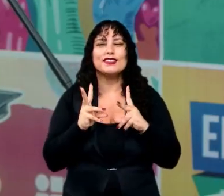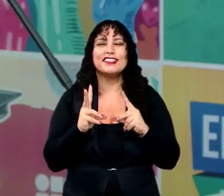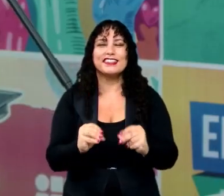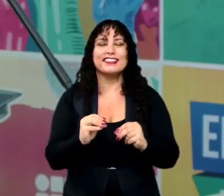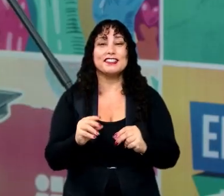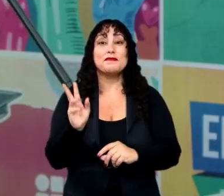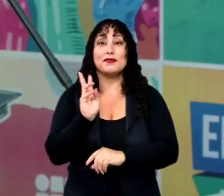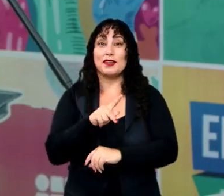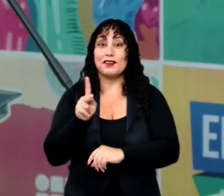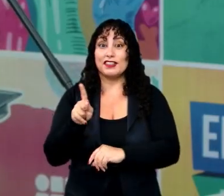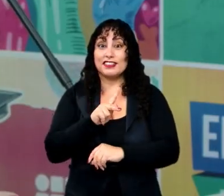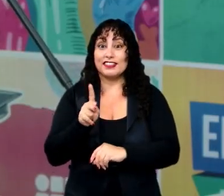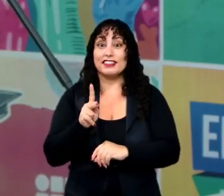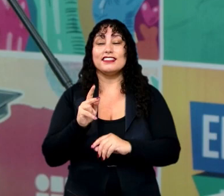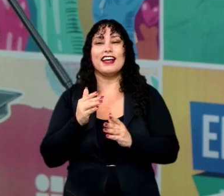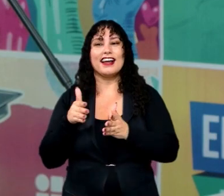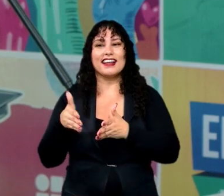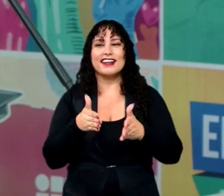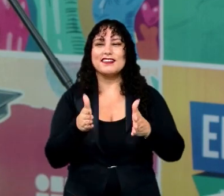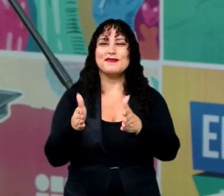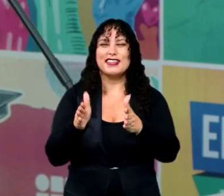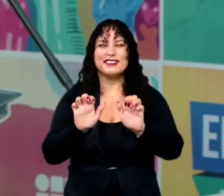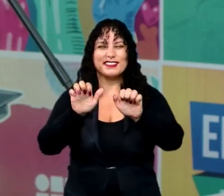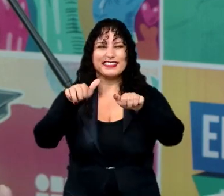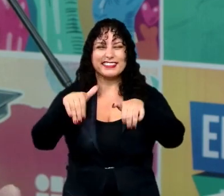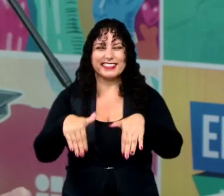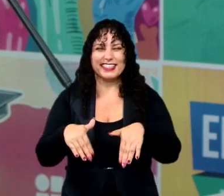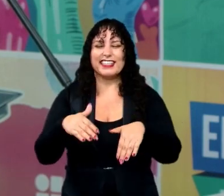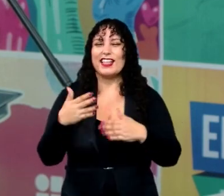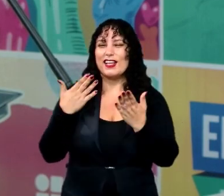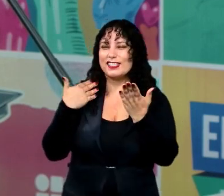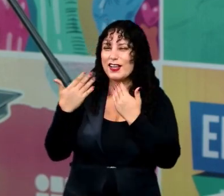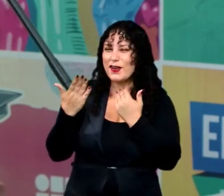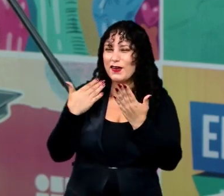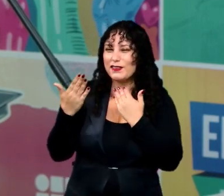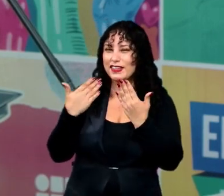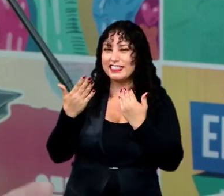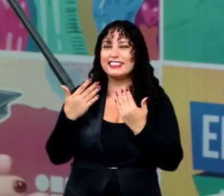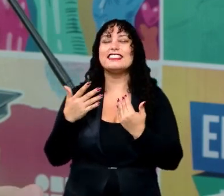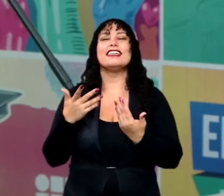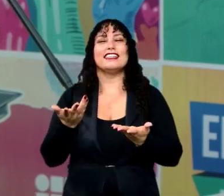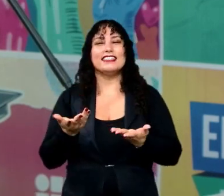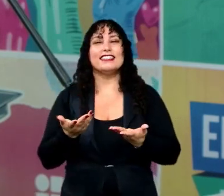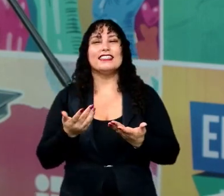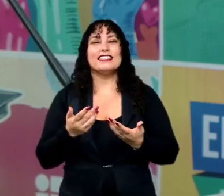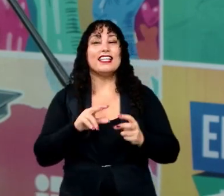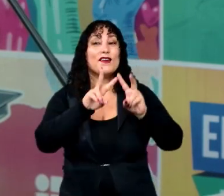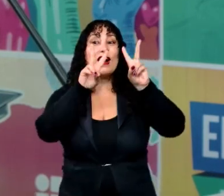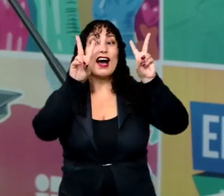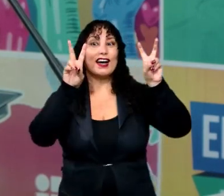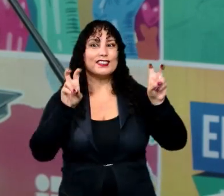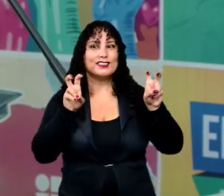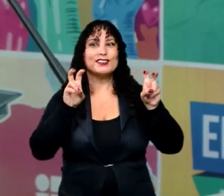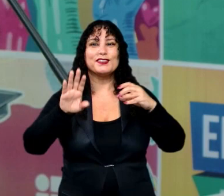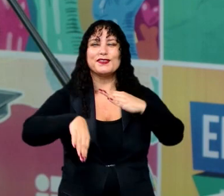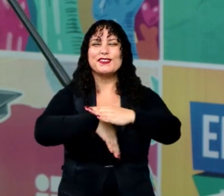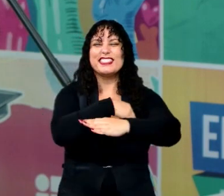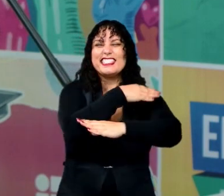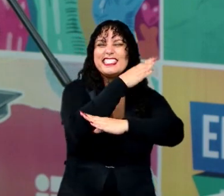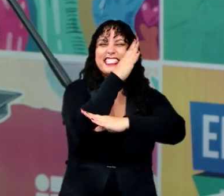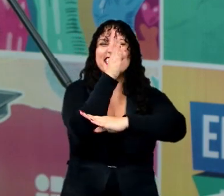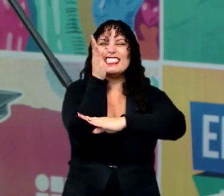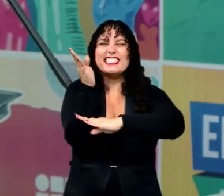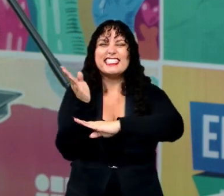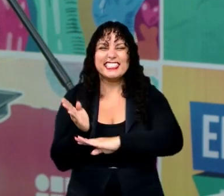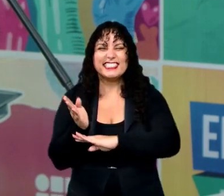eh já nos encaminhando pro pro final da nossa conversa né a gente sabe que tem assunto para uma tarde toda né Mas